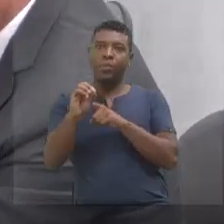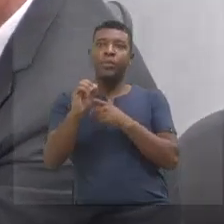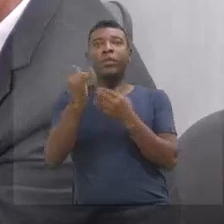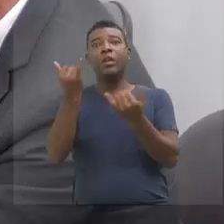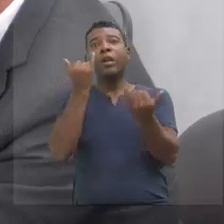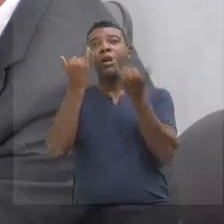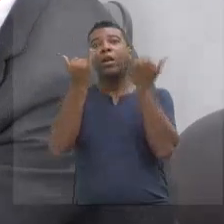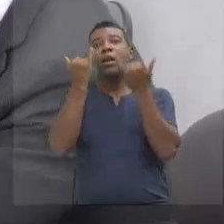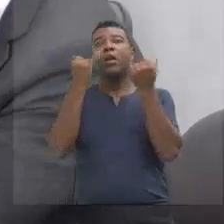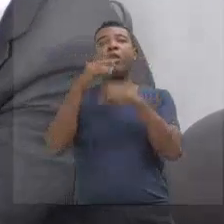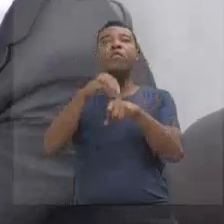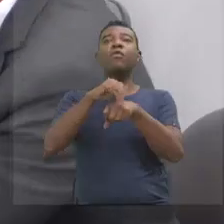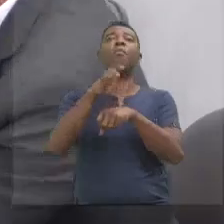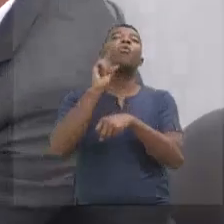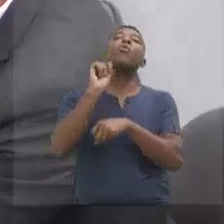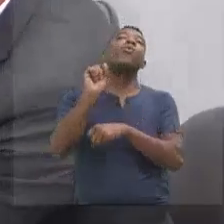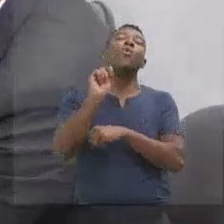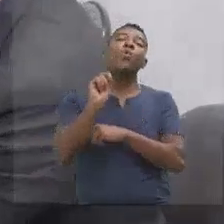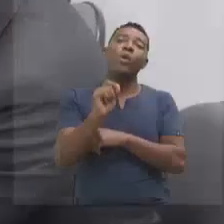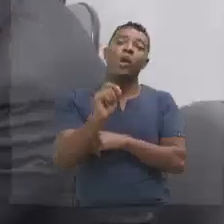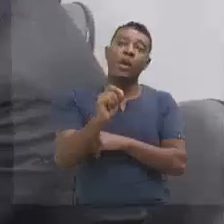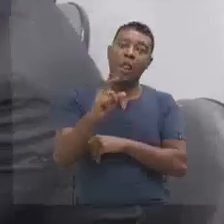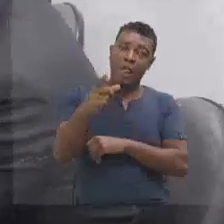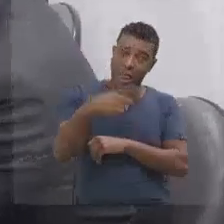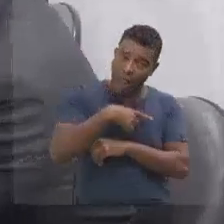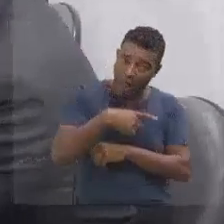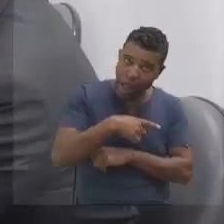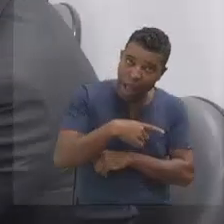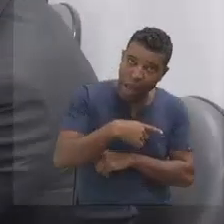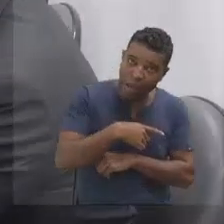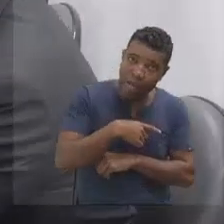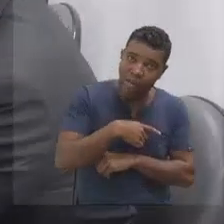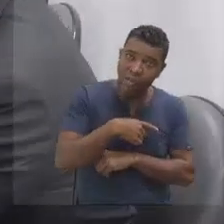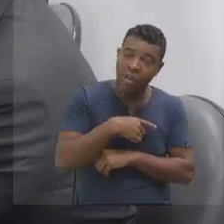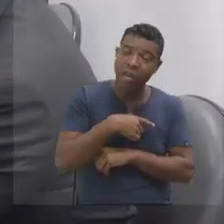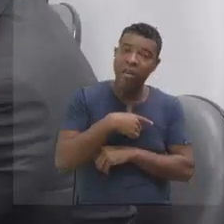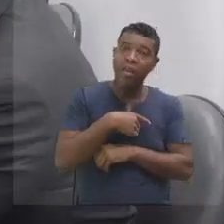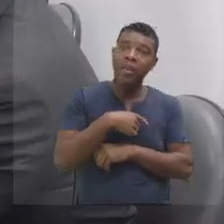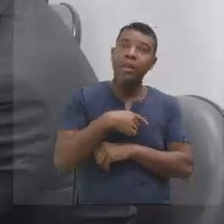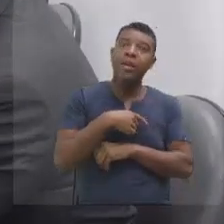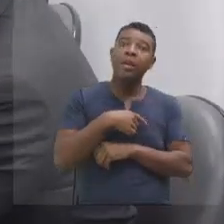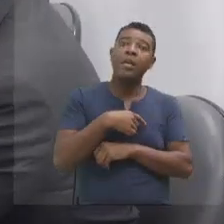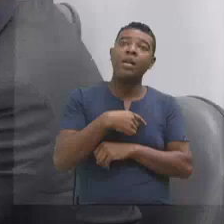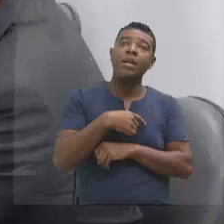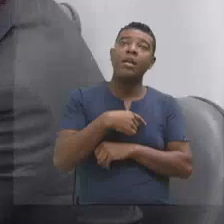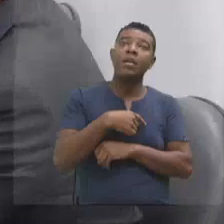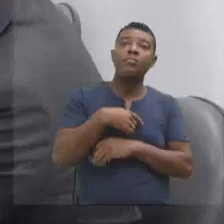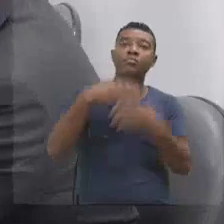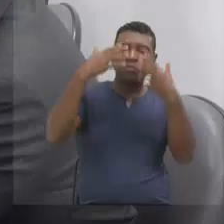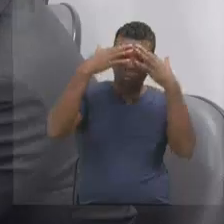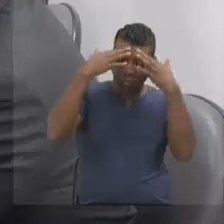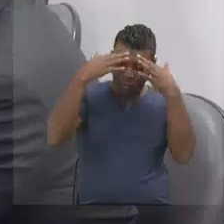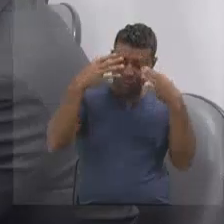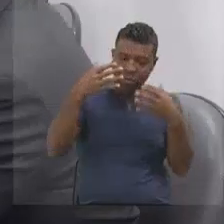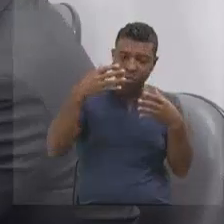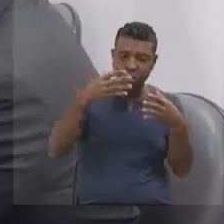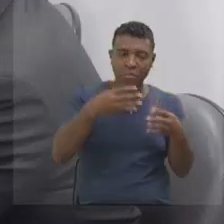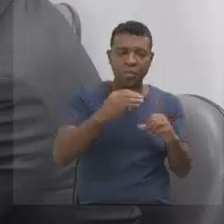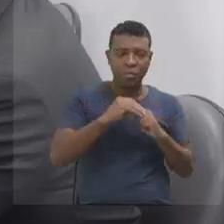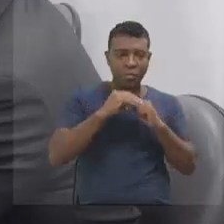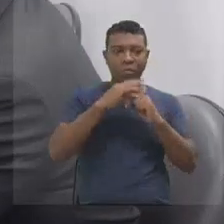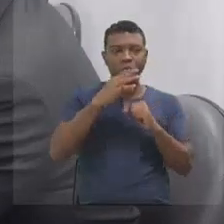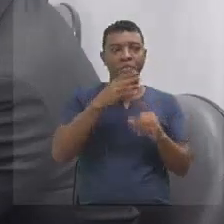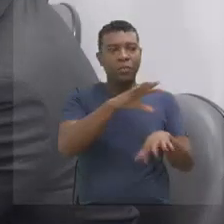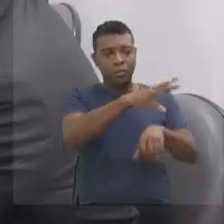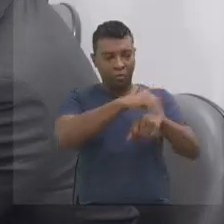que houve uma sem identificação numa reunião do cismive que é o